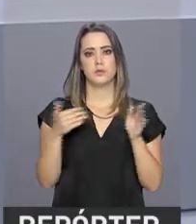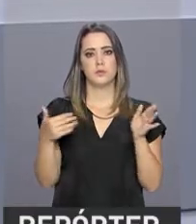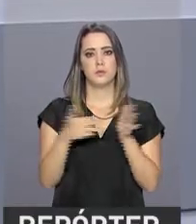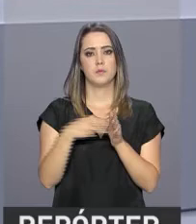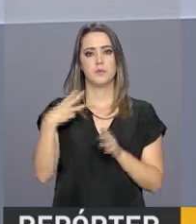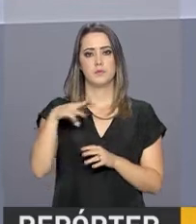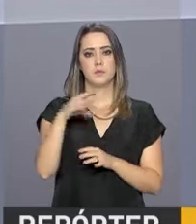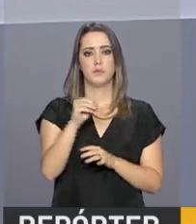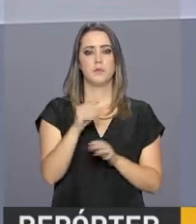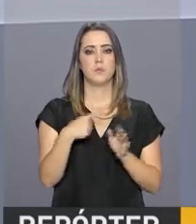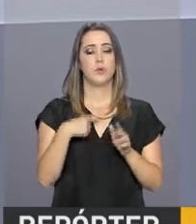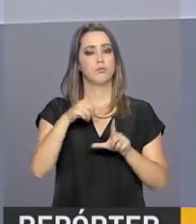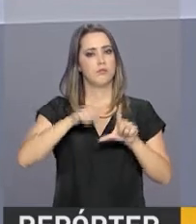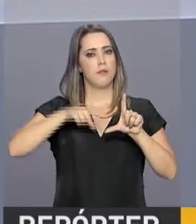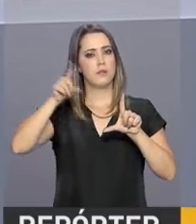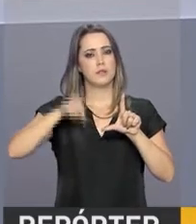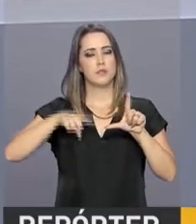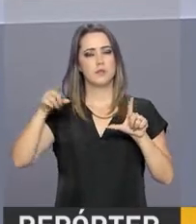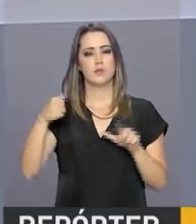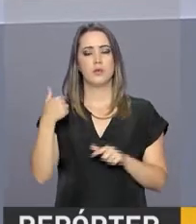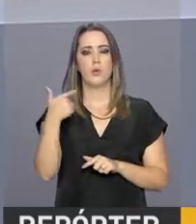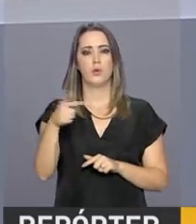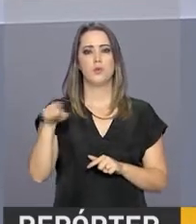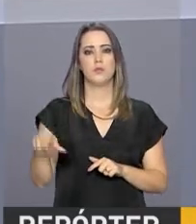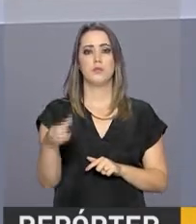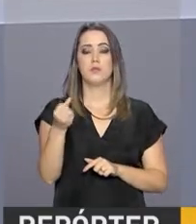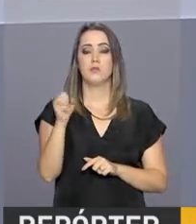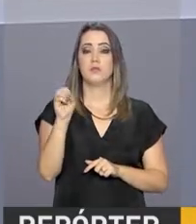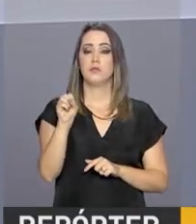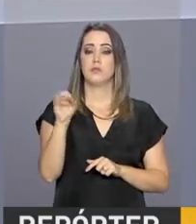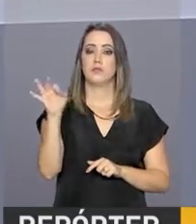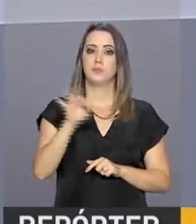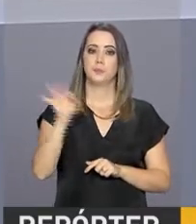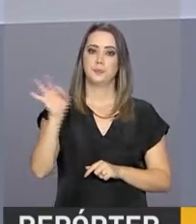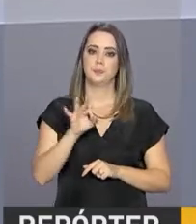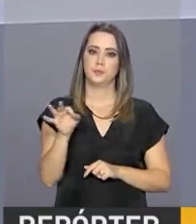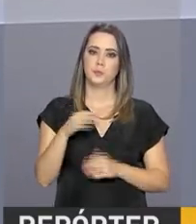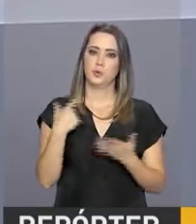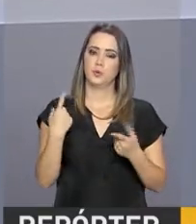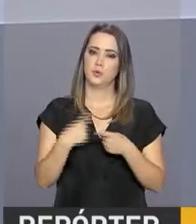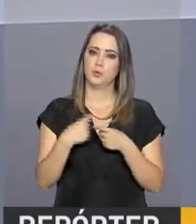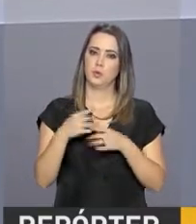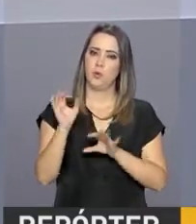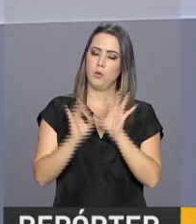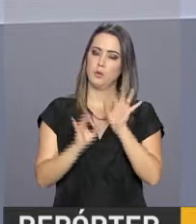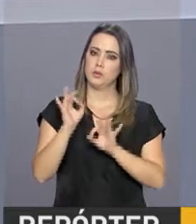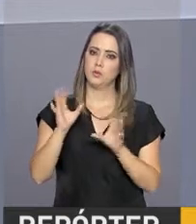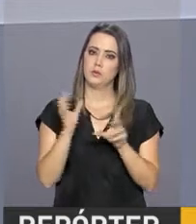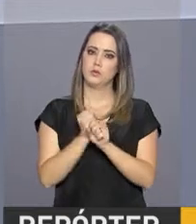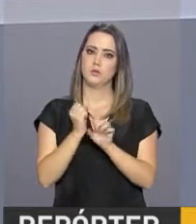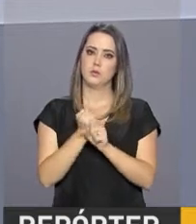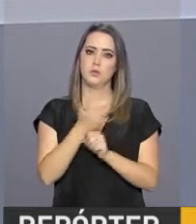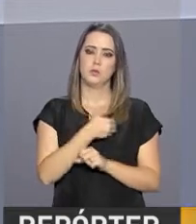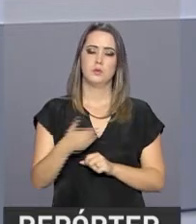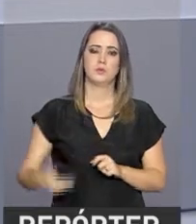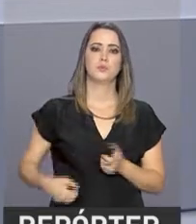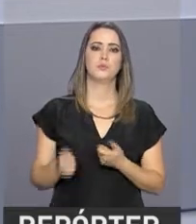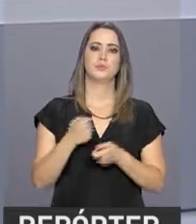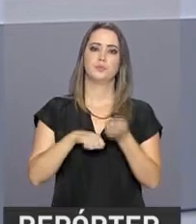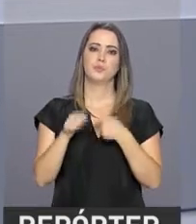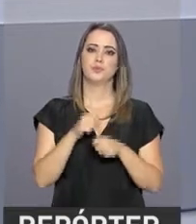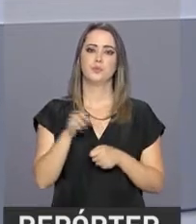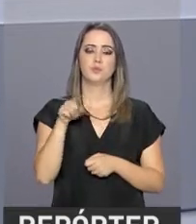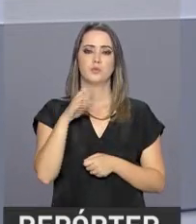meses até março o indicador ficou em 2,68 por cento em consequência da organização das contas públicas e da